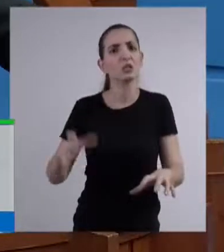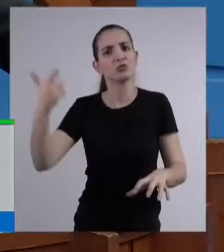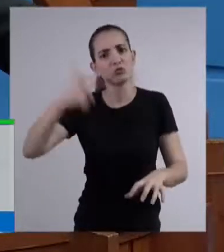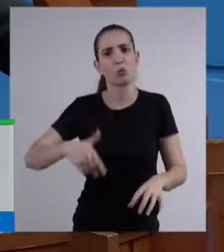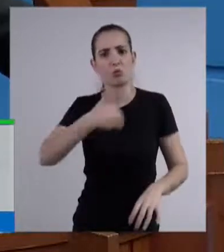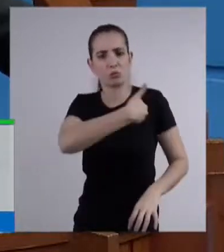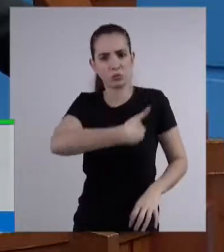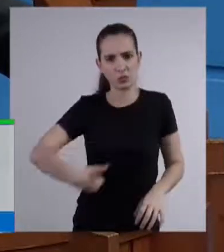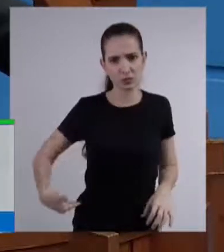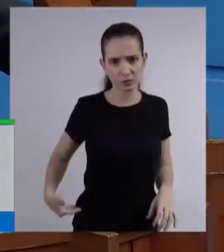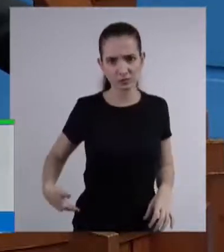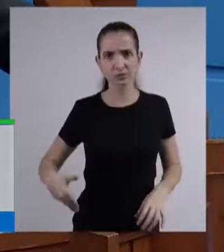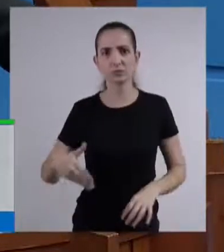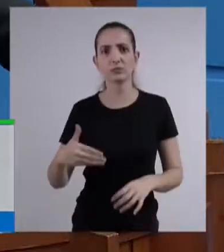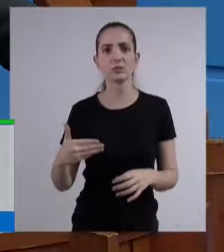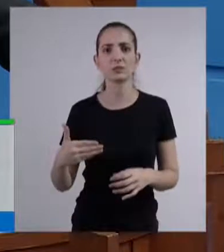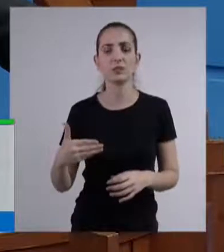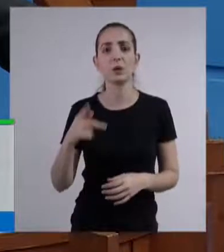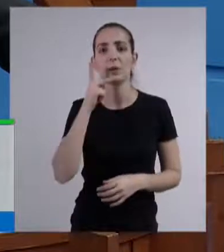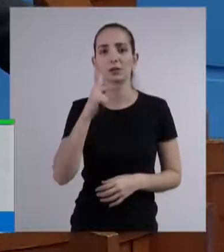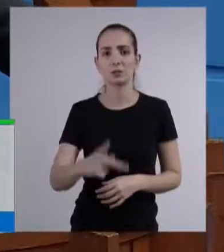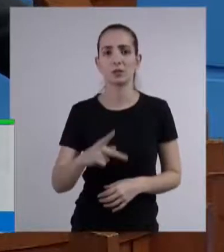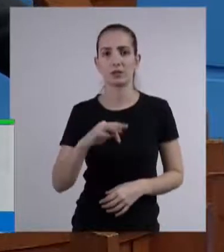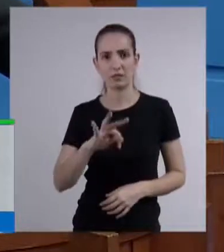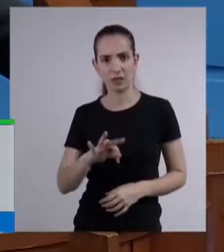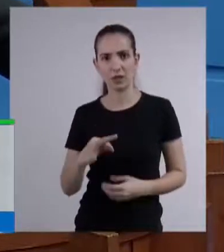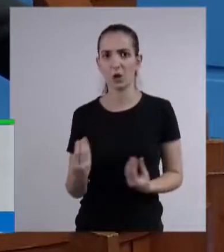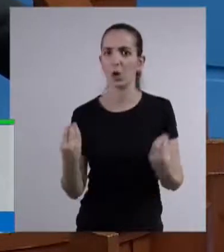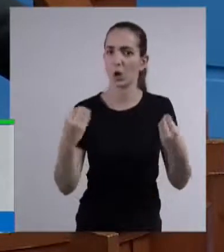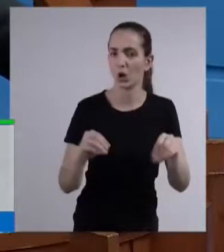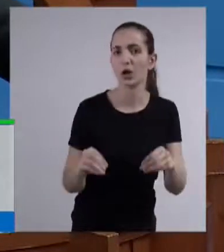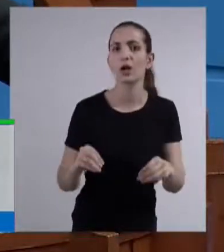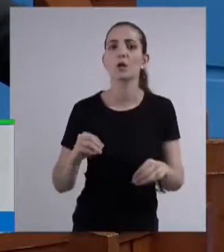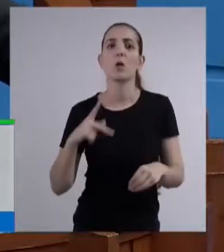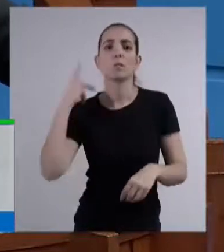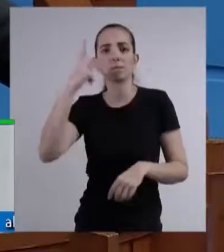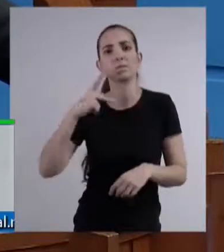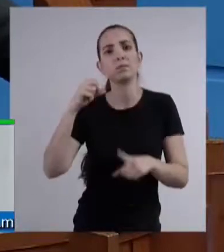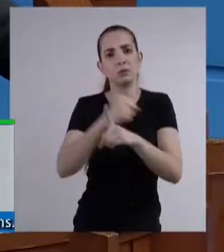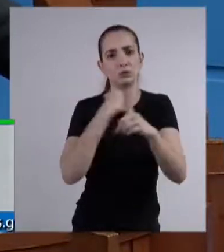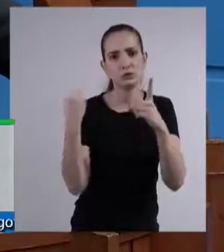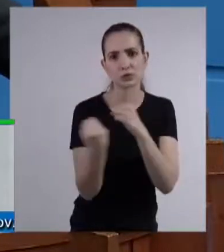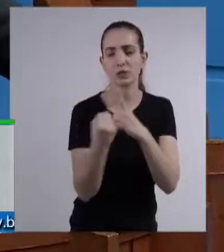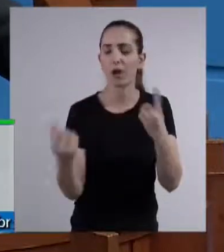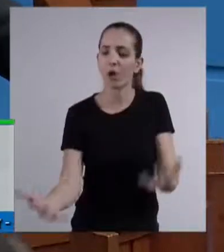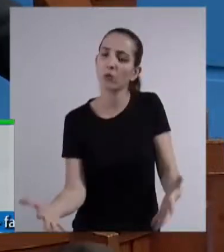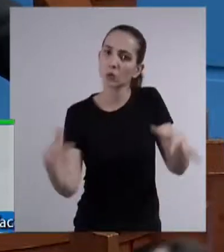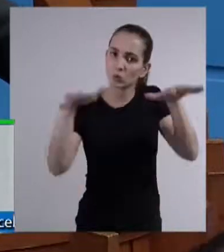Trabalhadores implementando políticas sociais, de inclusão social,